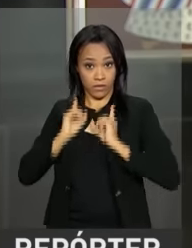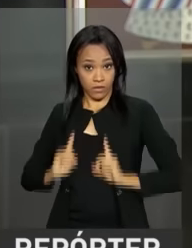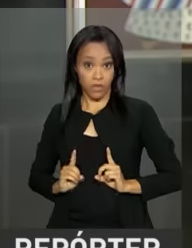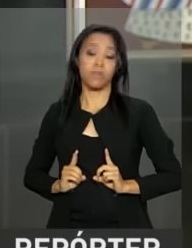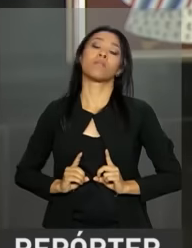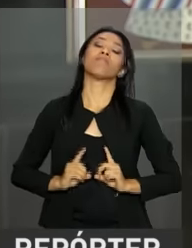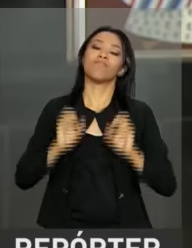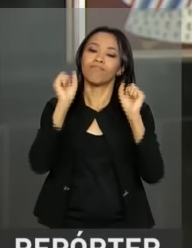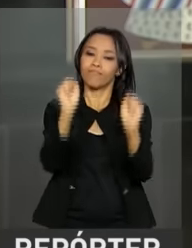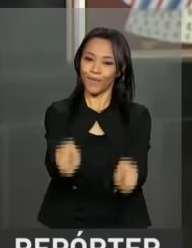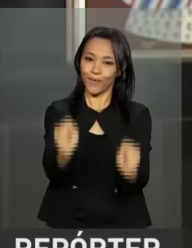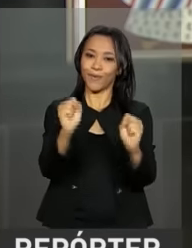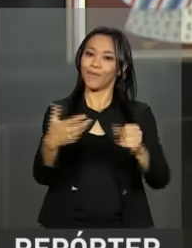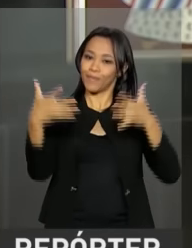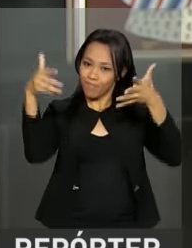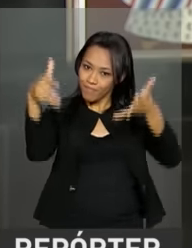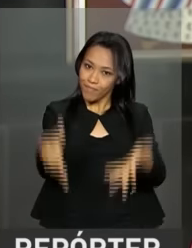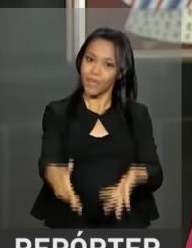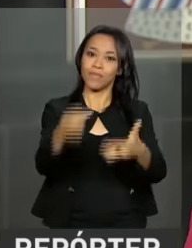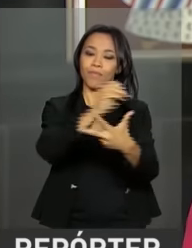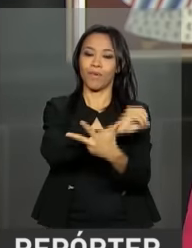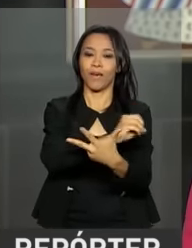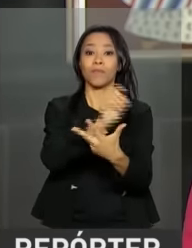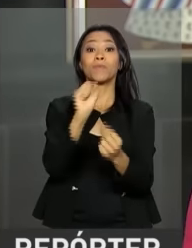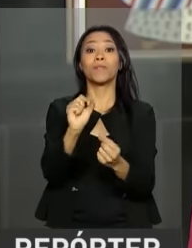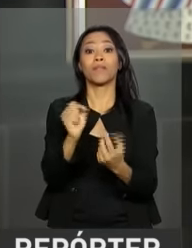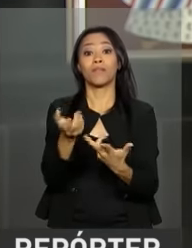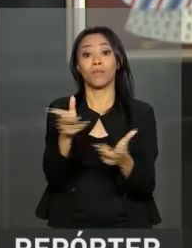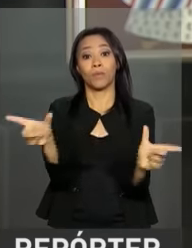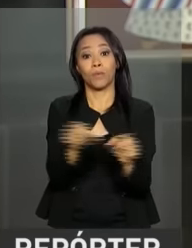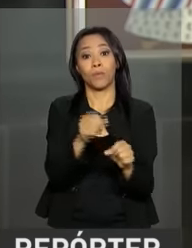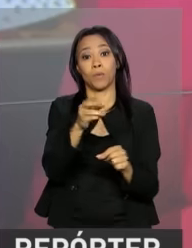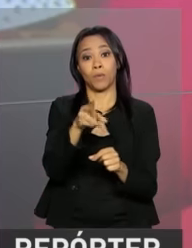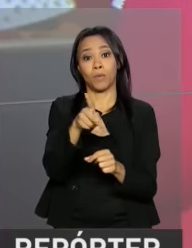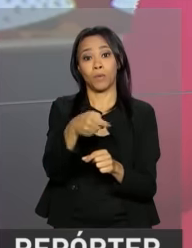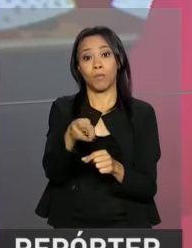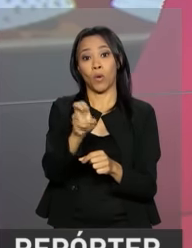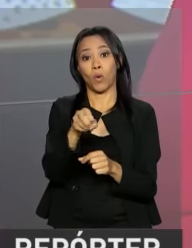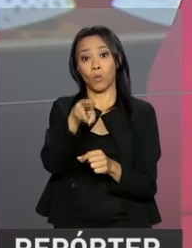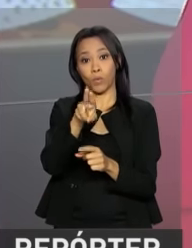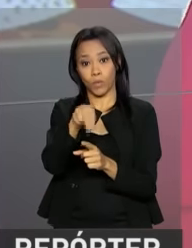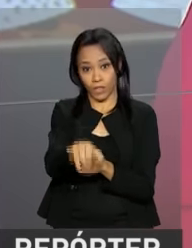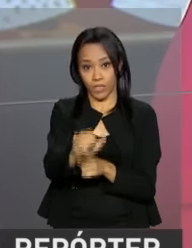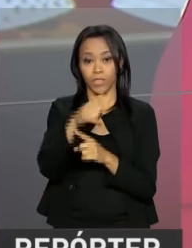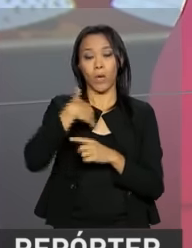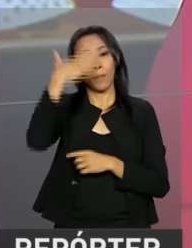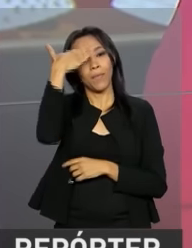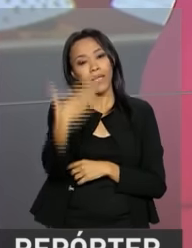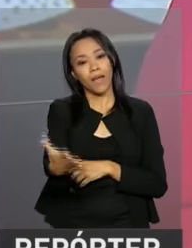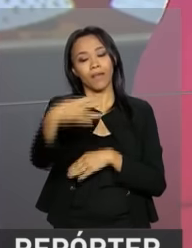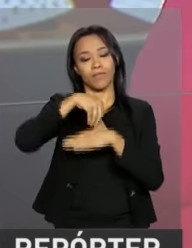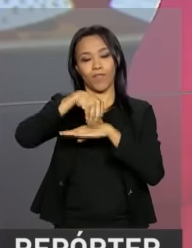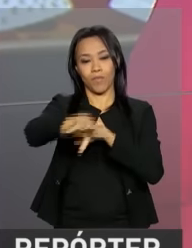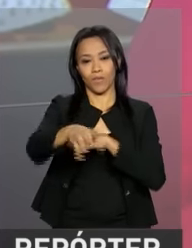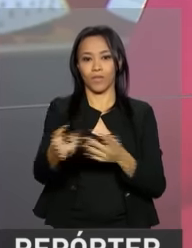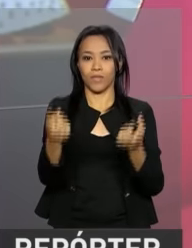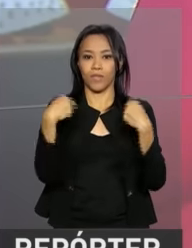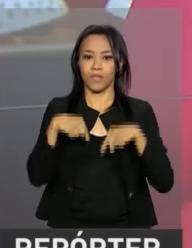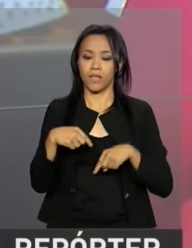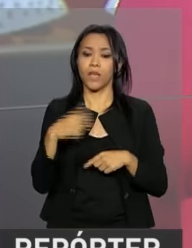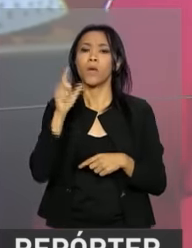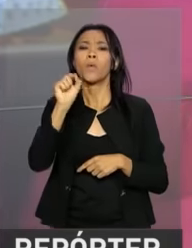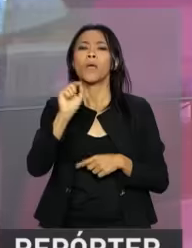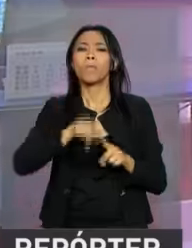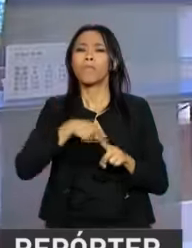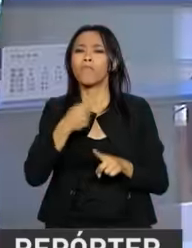também podem participar do ProUni Leandro eu volto com você tá ok Mara Obrigado pelas suas informações ainda falando